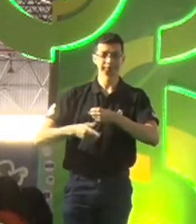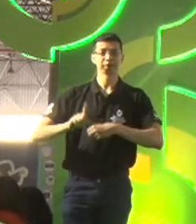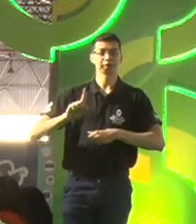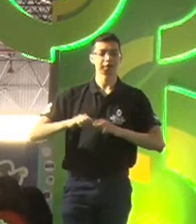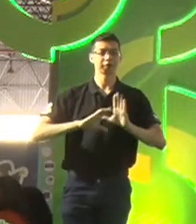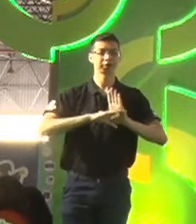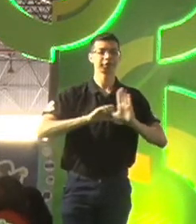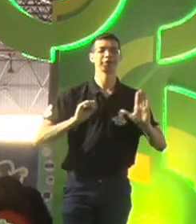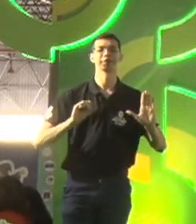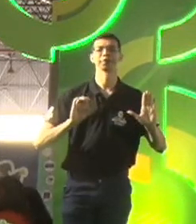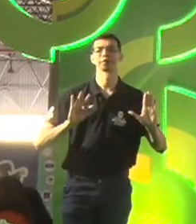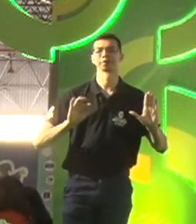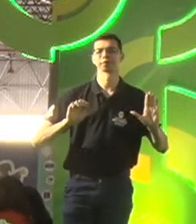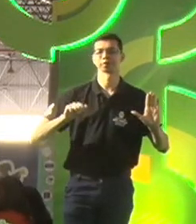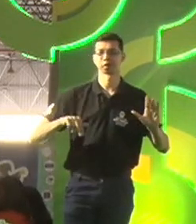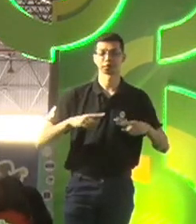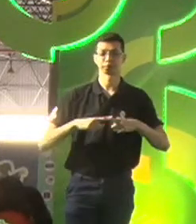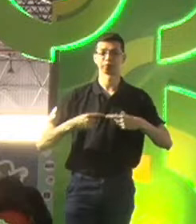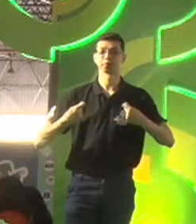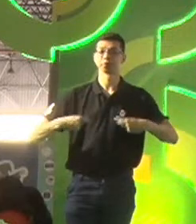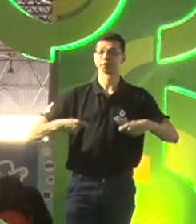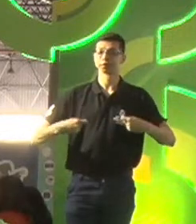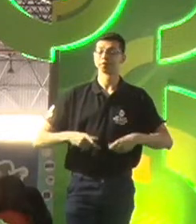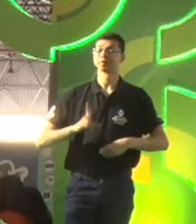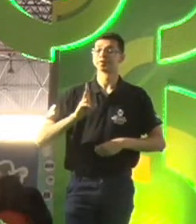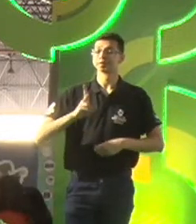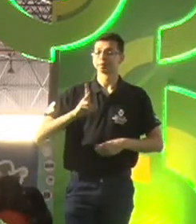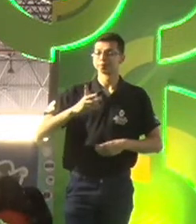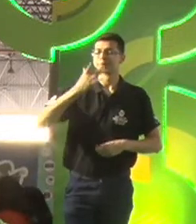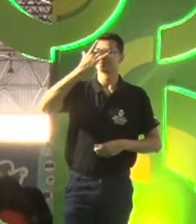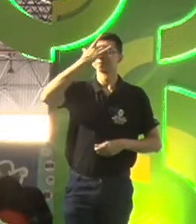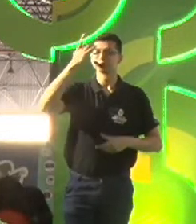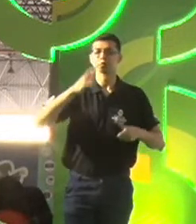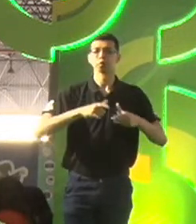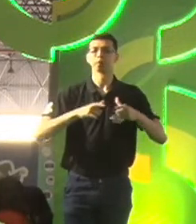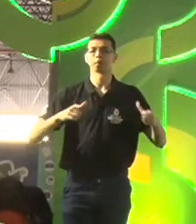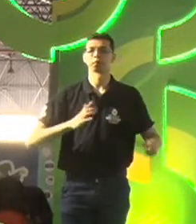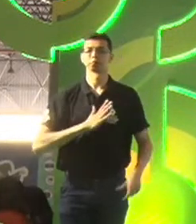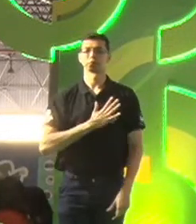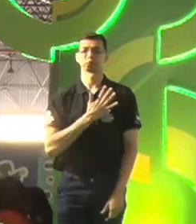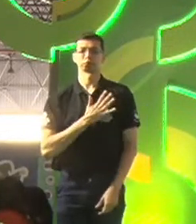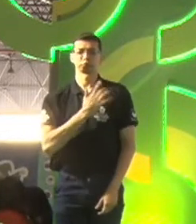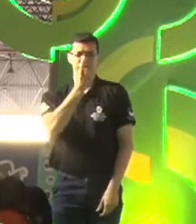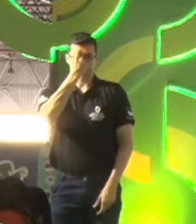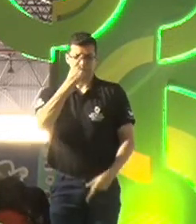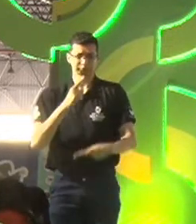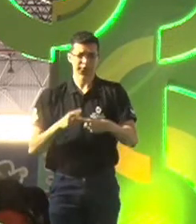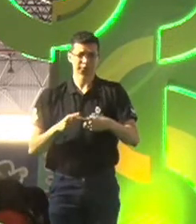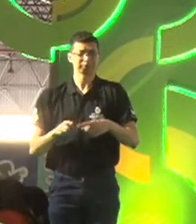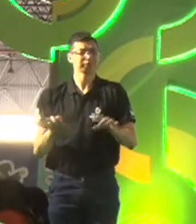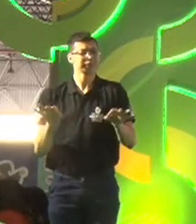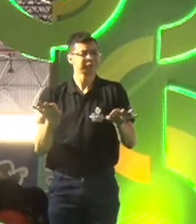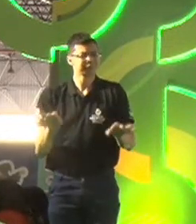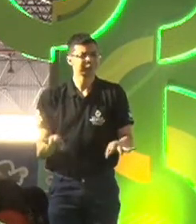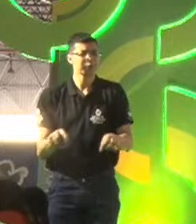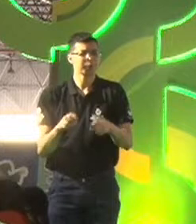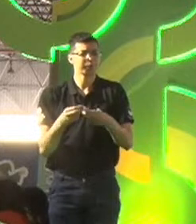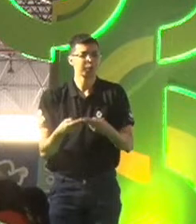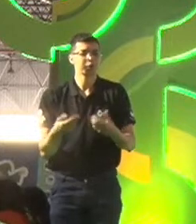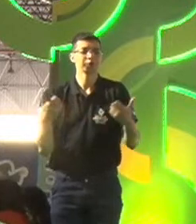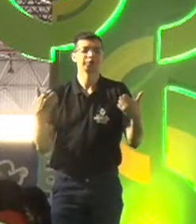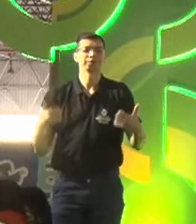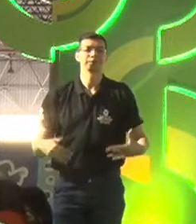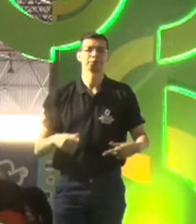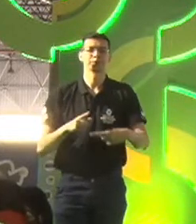Stan incluindo e forçando a que muita gente tem um preconceito de porque é justamente por causa disso isso explica porque